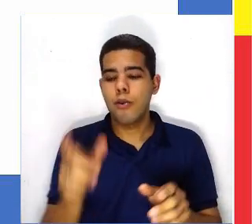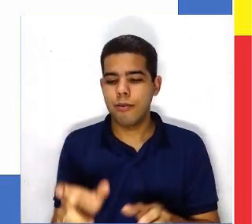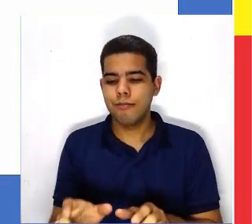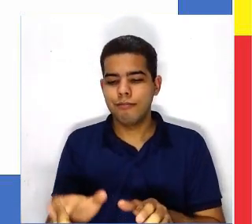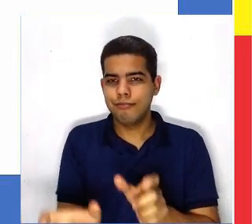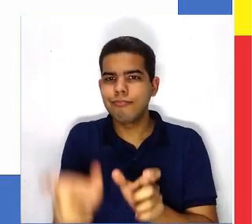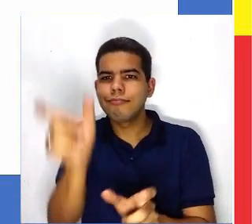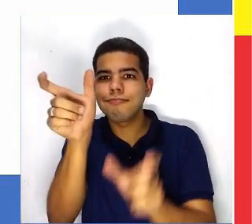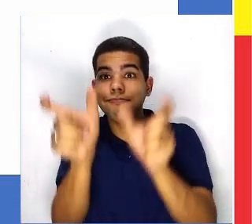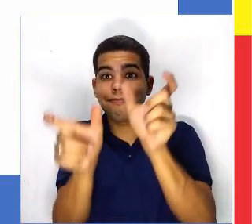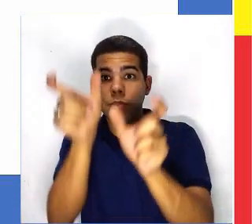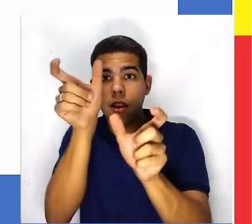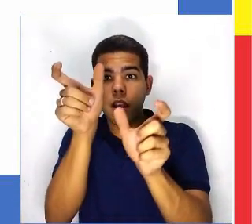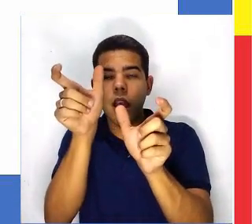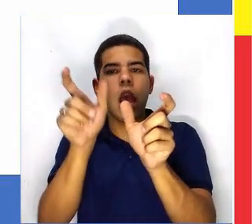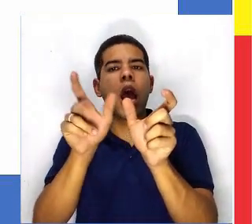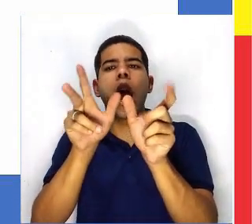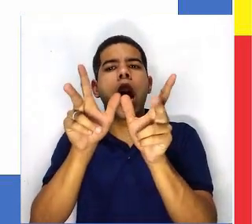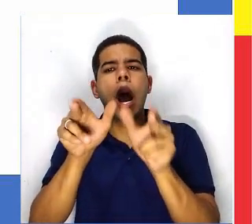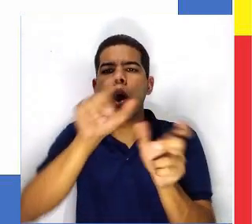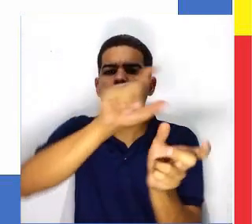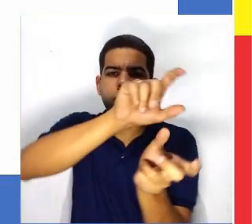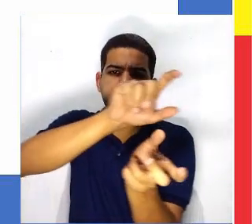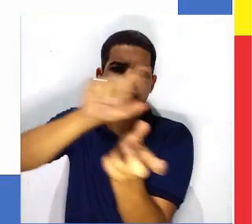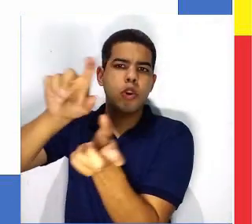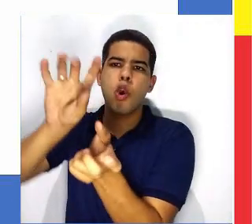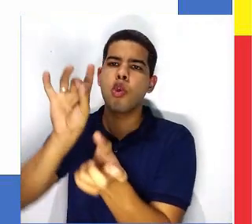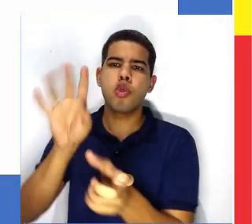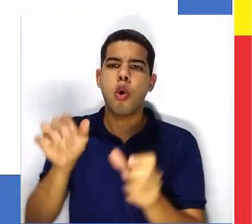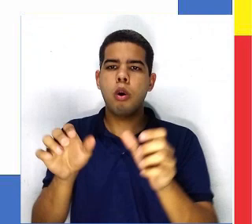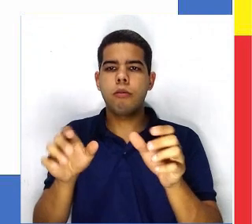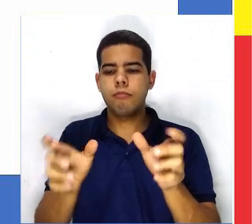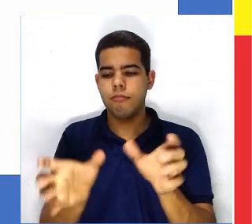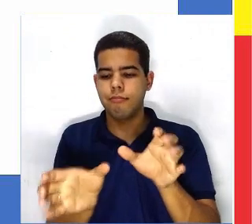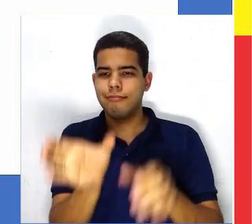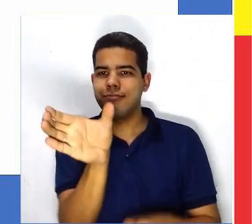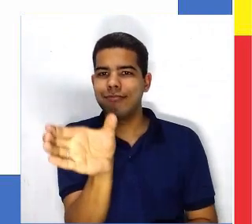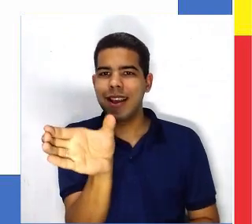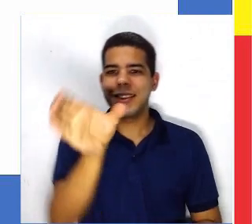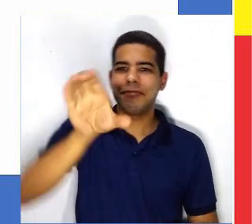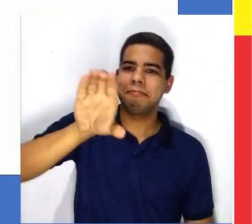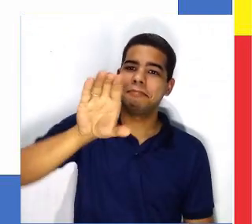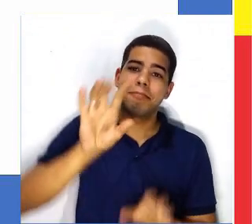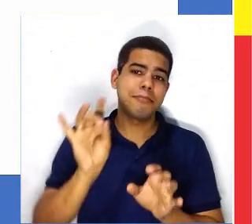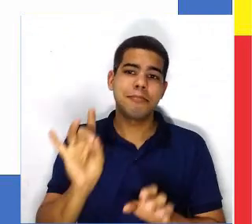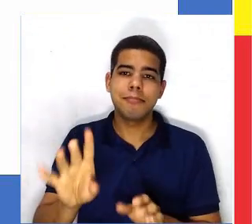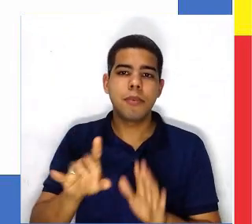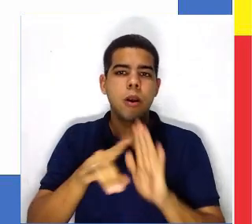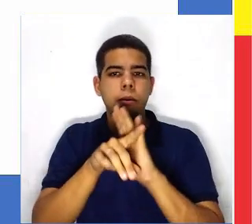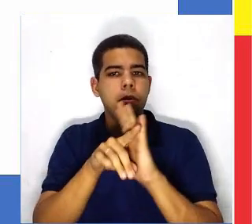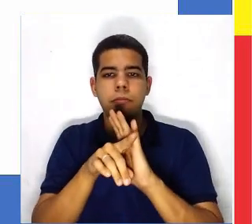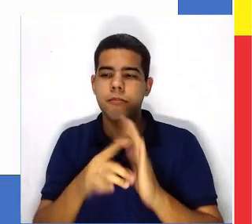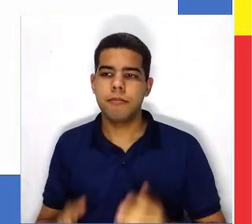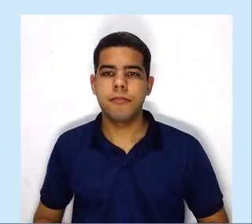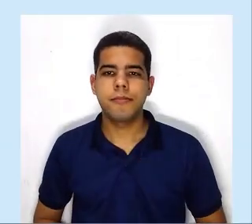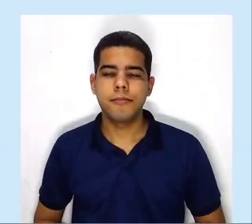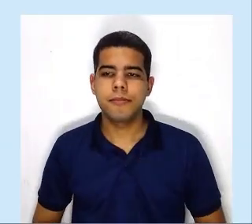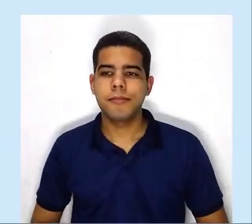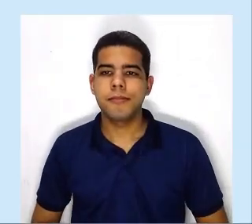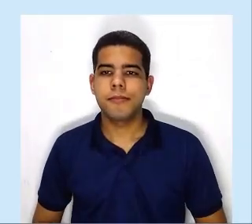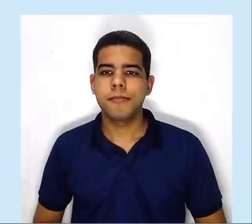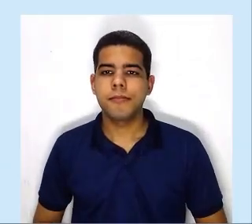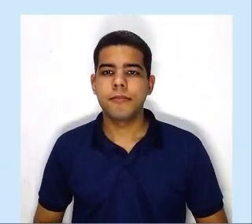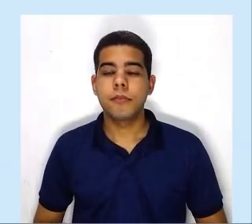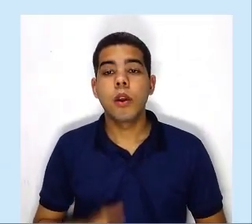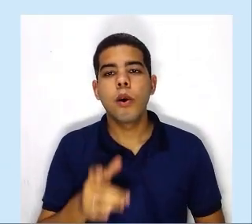em colunas, com os dados na posição horizontal e as informações pesquisadas na posição vertical.